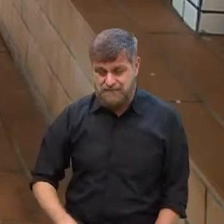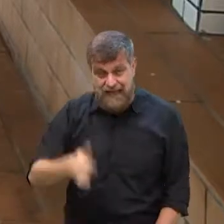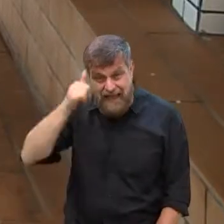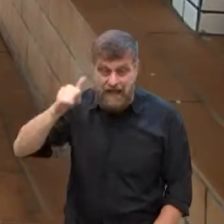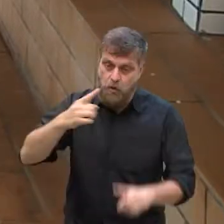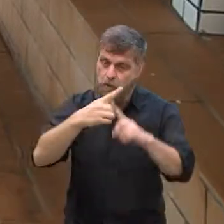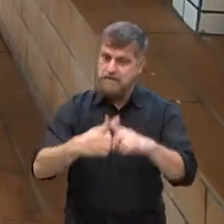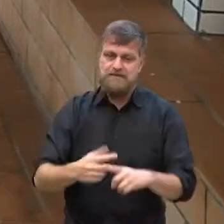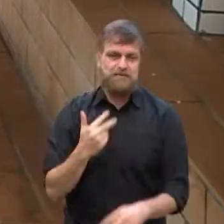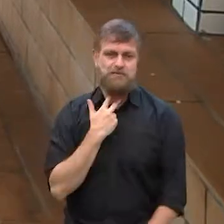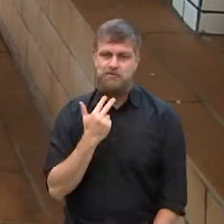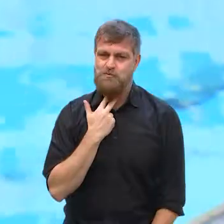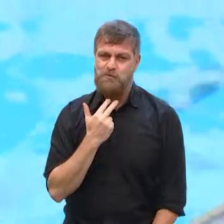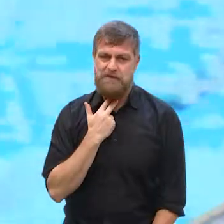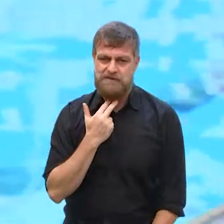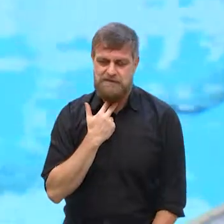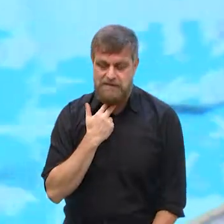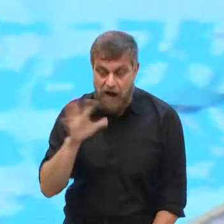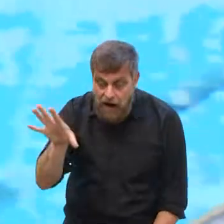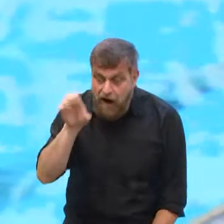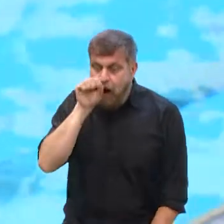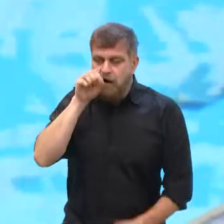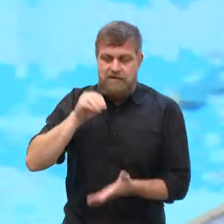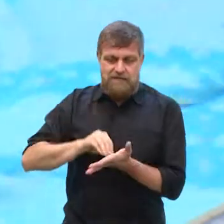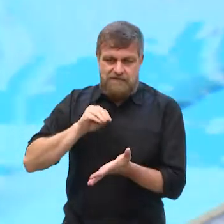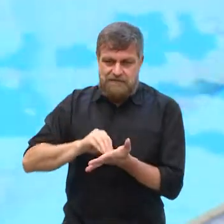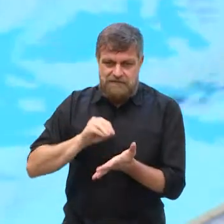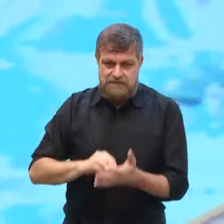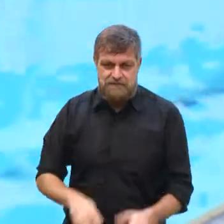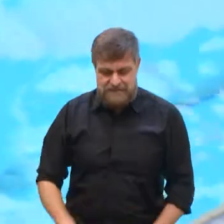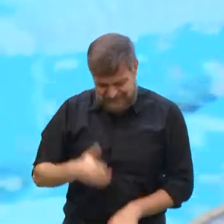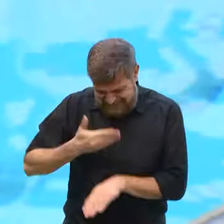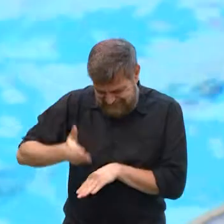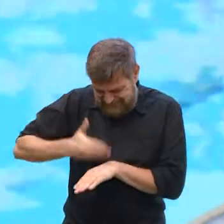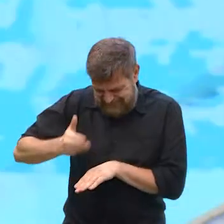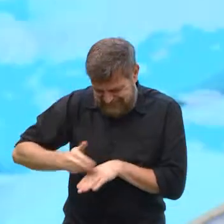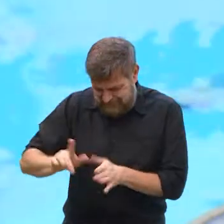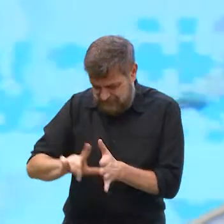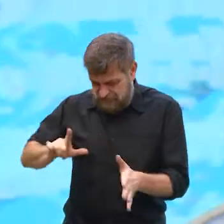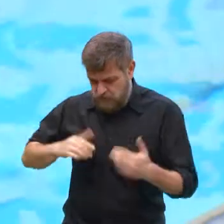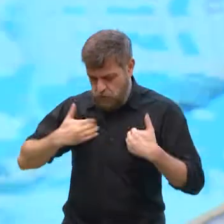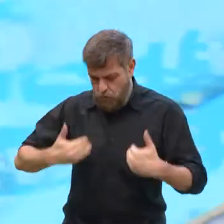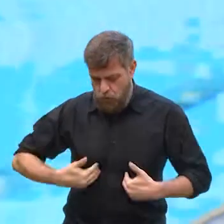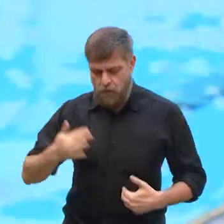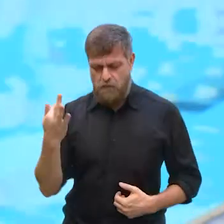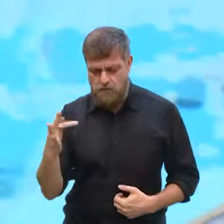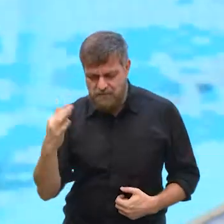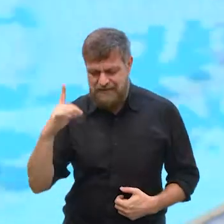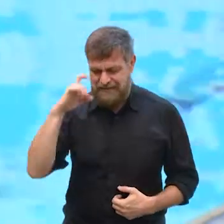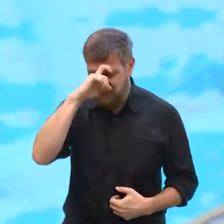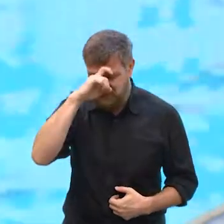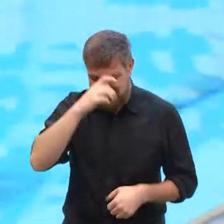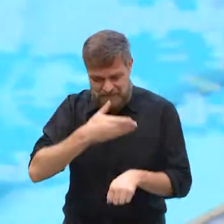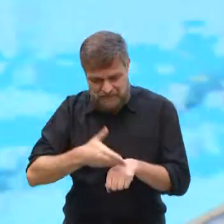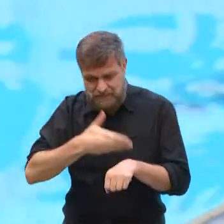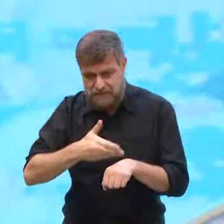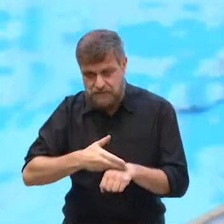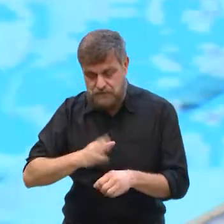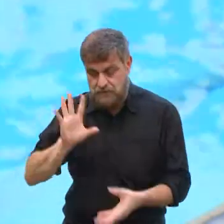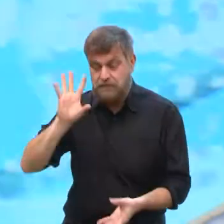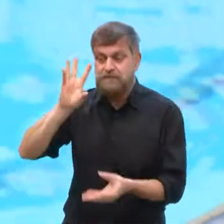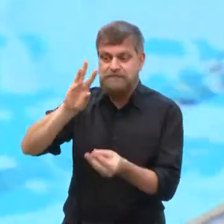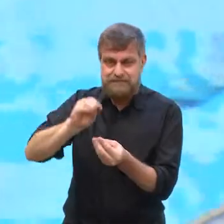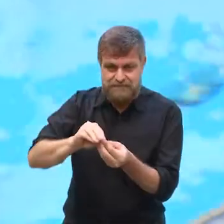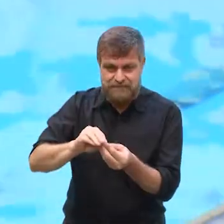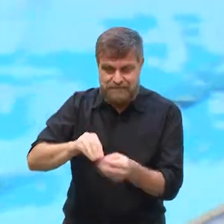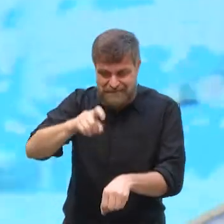aconteça em competição, né? Então a gente sabe, é o que eu falei aqui, das dores no corpo, das dificuldades do treino, mas é justamente para